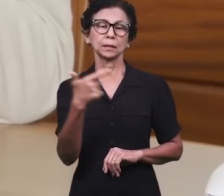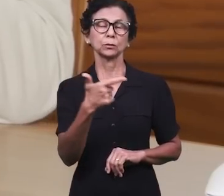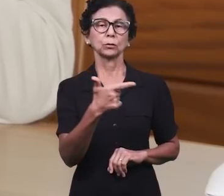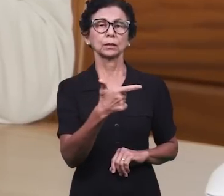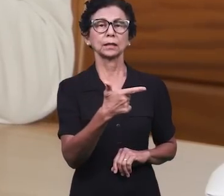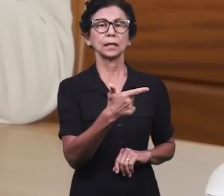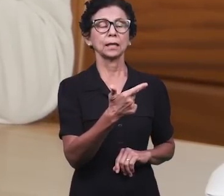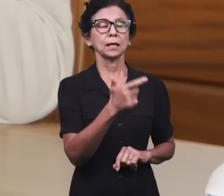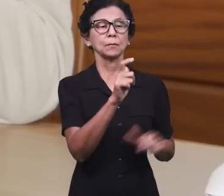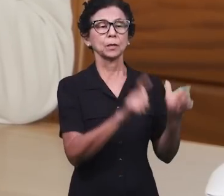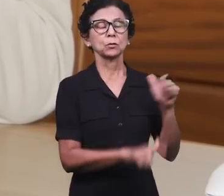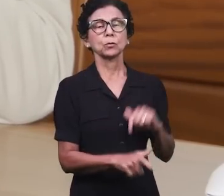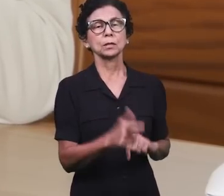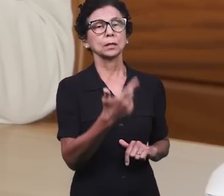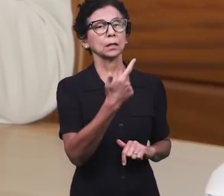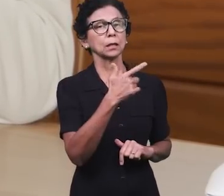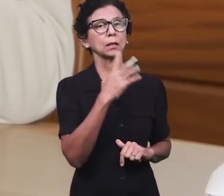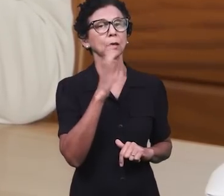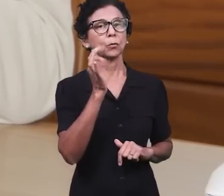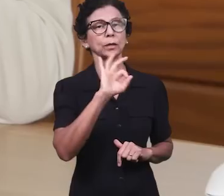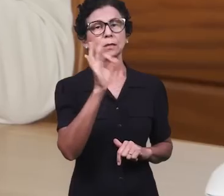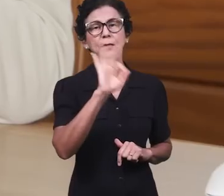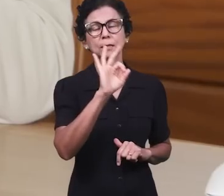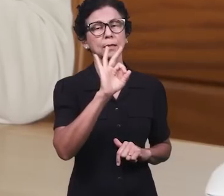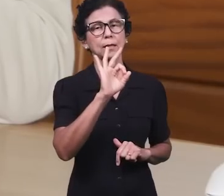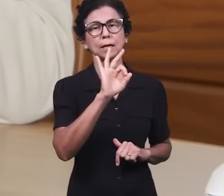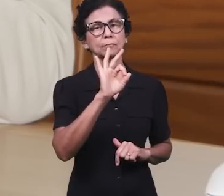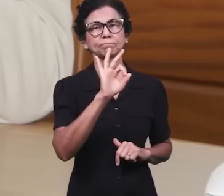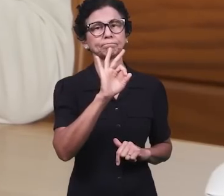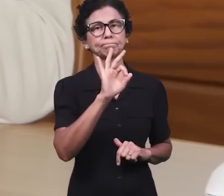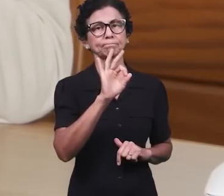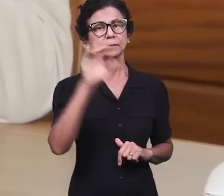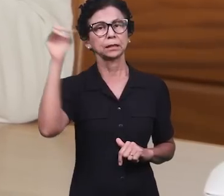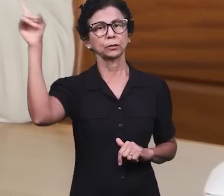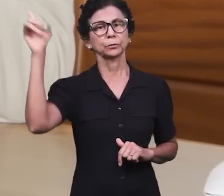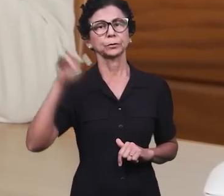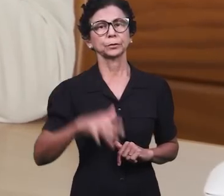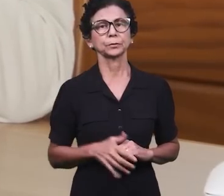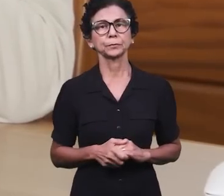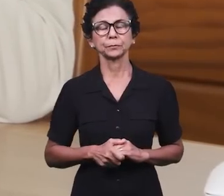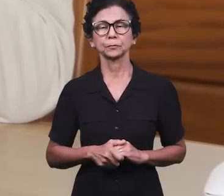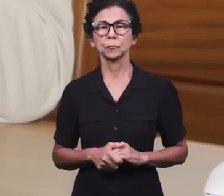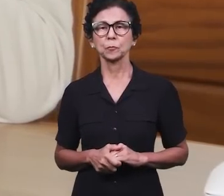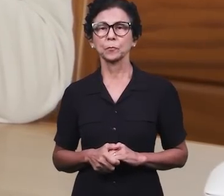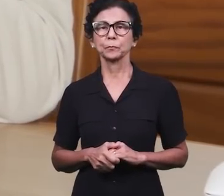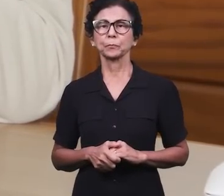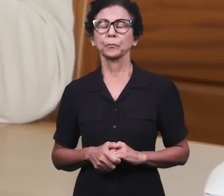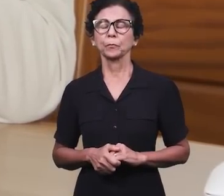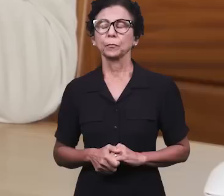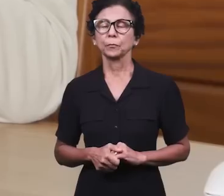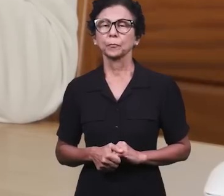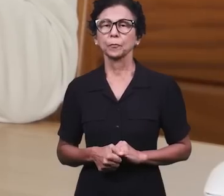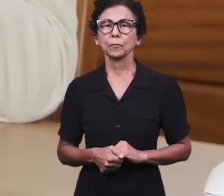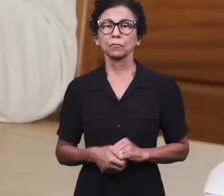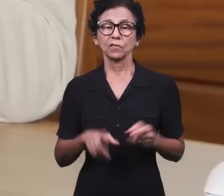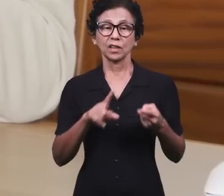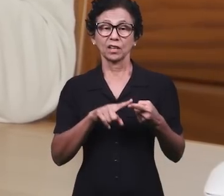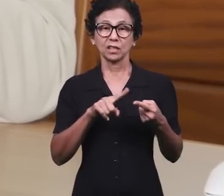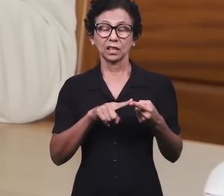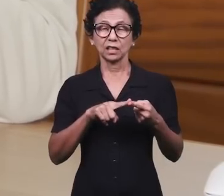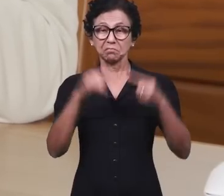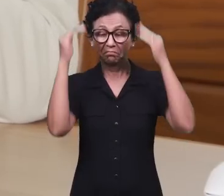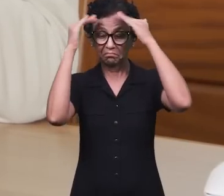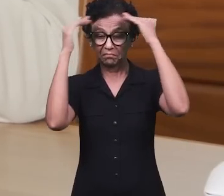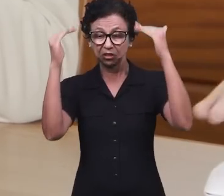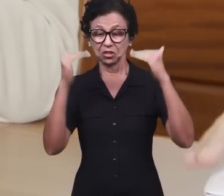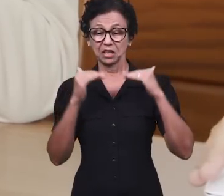os ímpios, Manassés fez. E falou o Senhor Manassés ao seu povo, porém não deram ouvidos. Não deu ouvido. Manassés não ouviu os pais, a Deus nada,